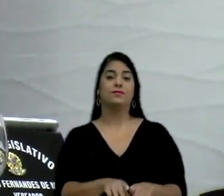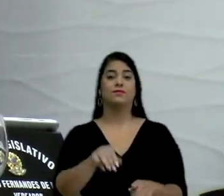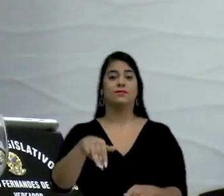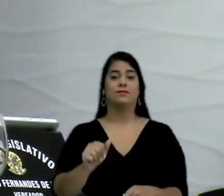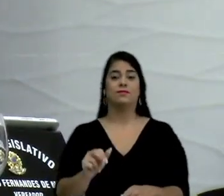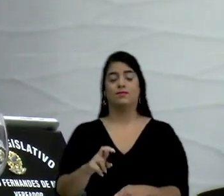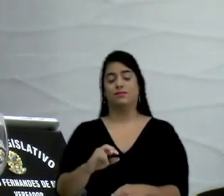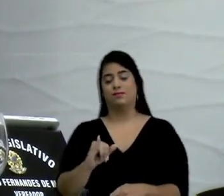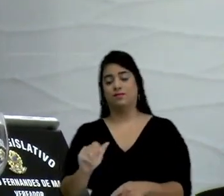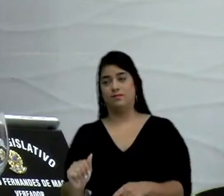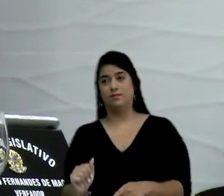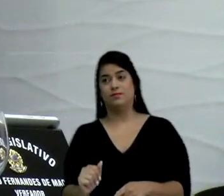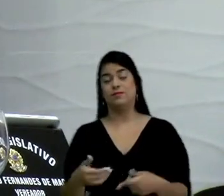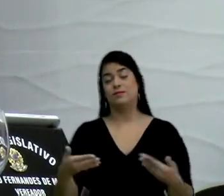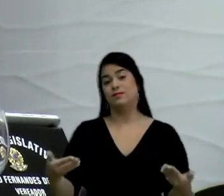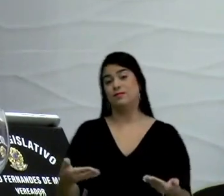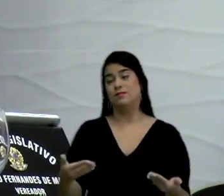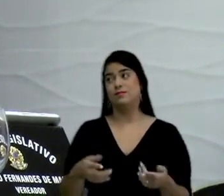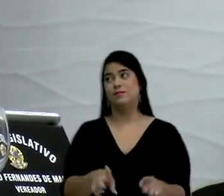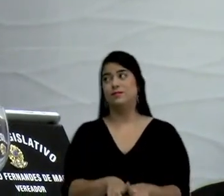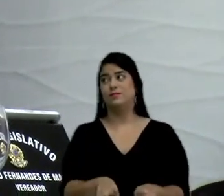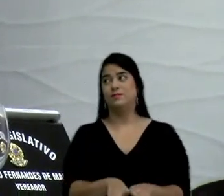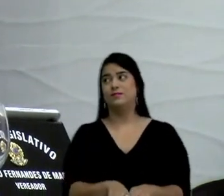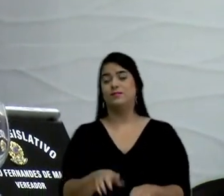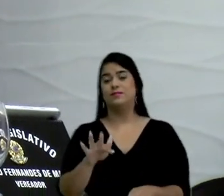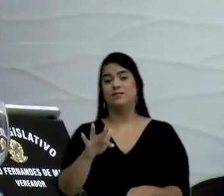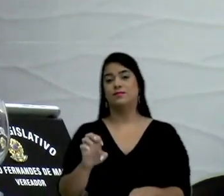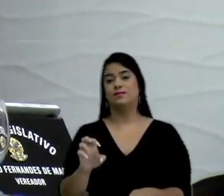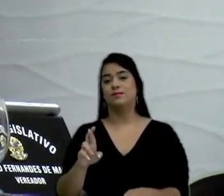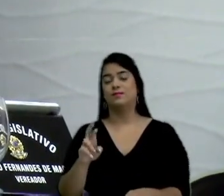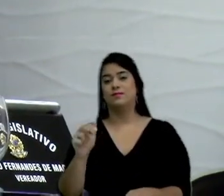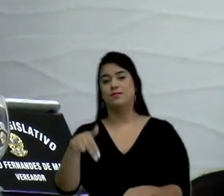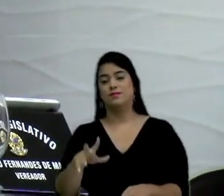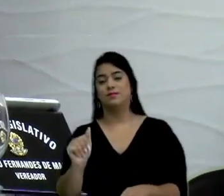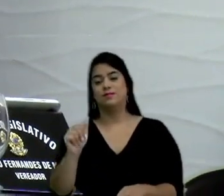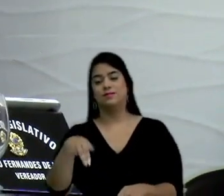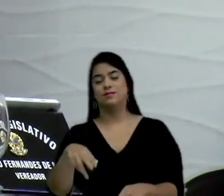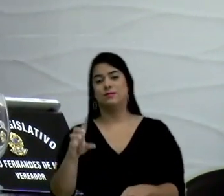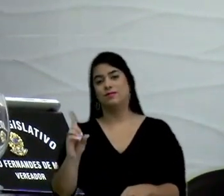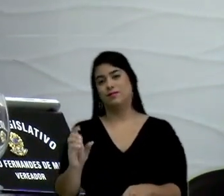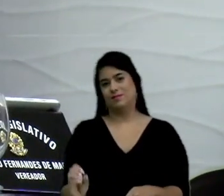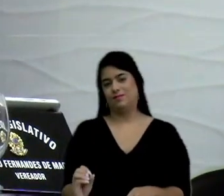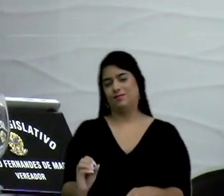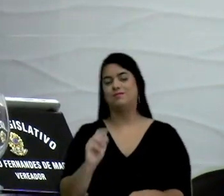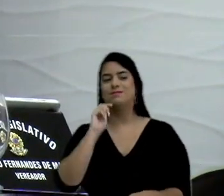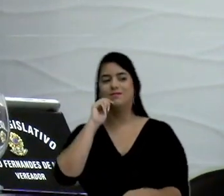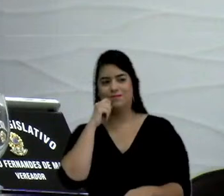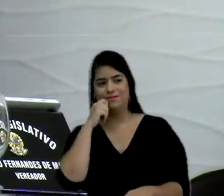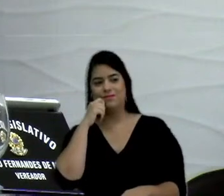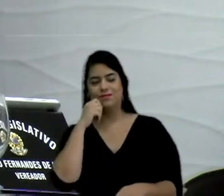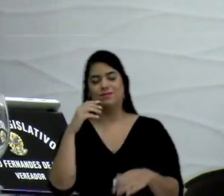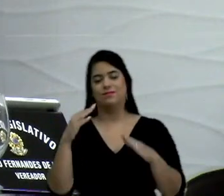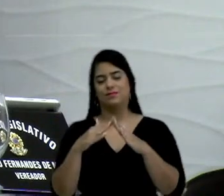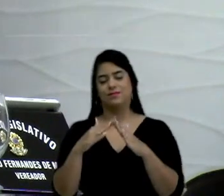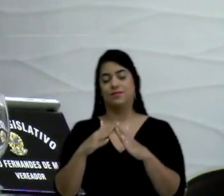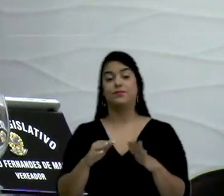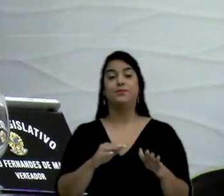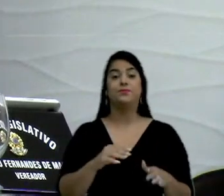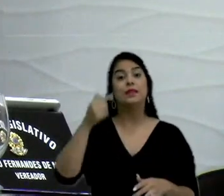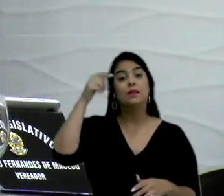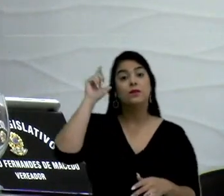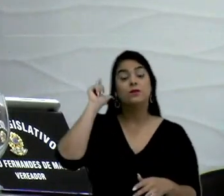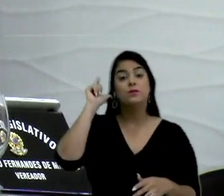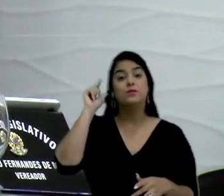Silene e no dia de hoje também Fernando Macedo né Fernando da padaria Presidente também no dia de ontem